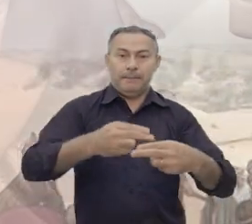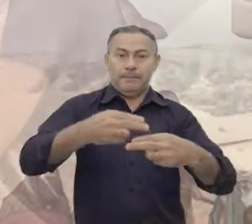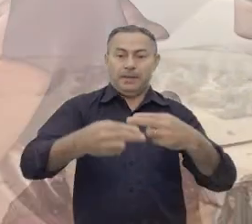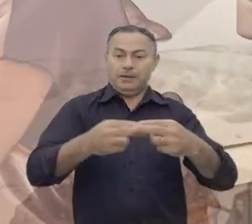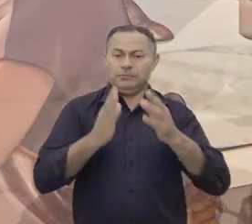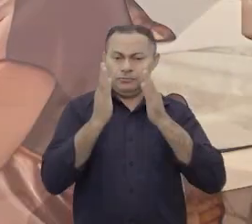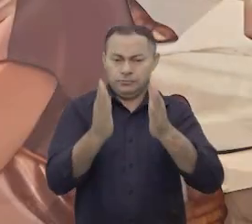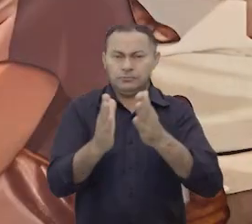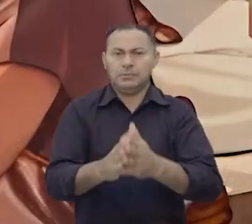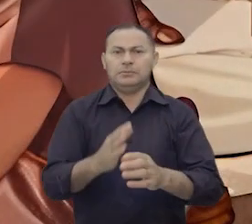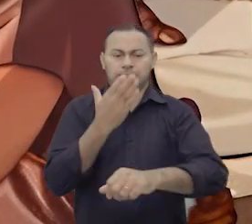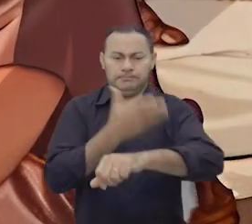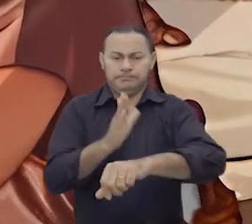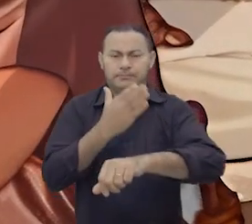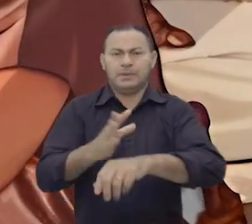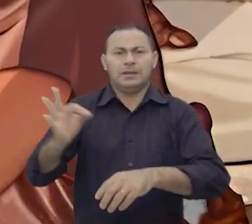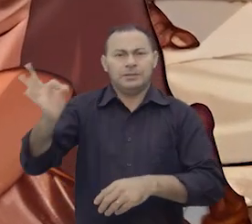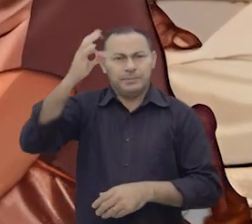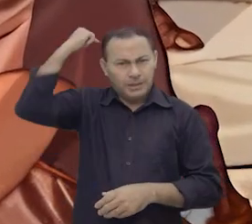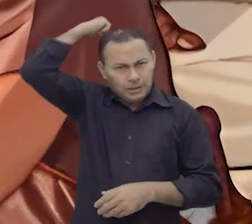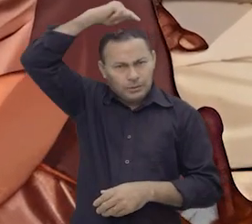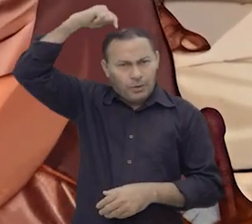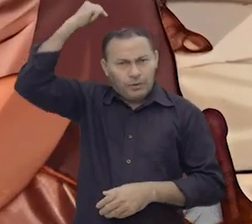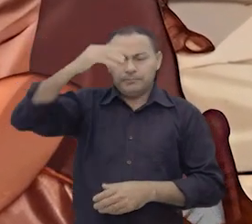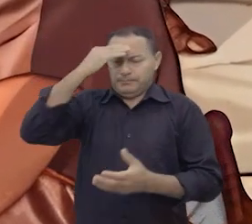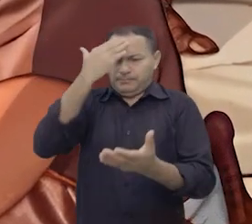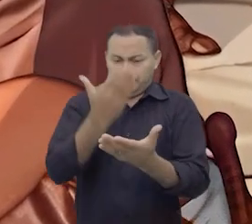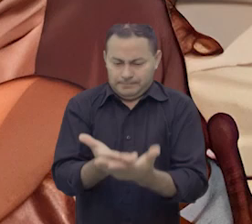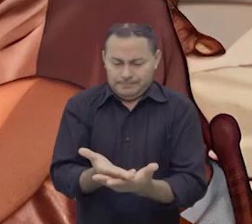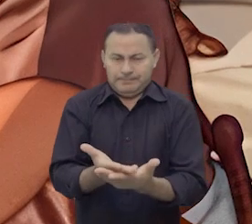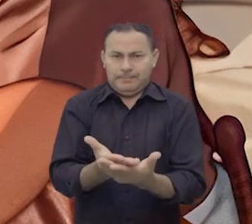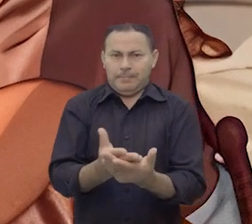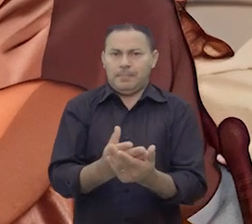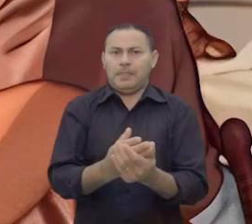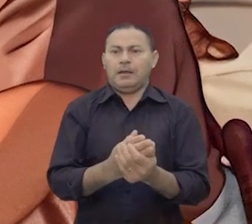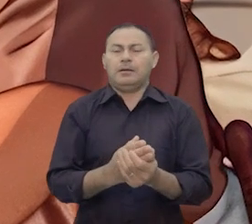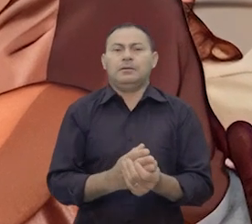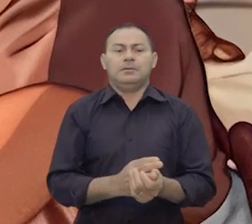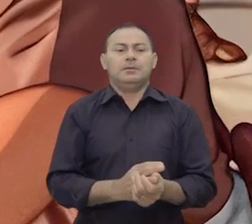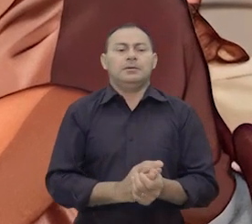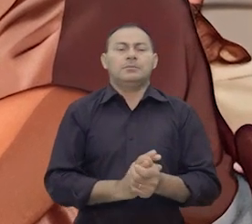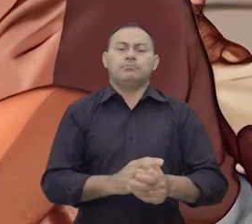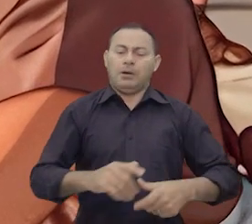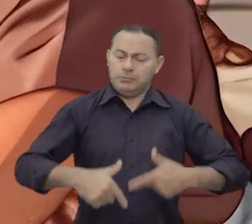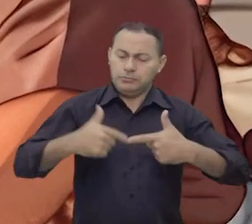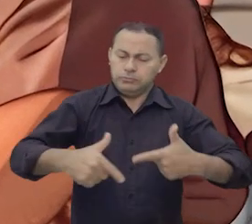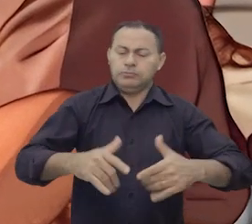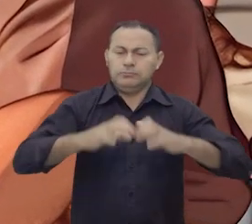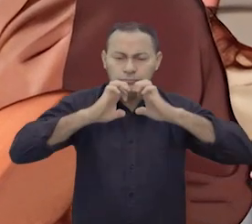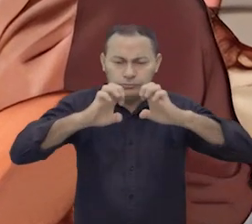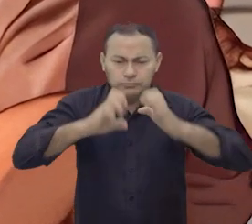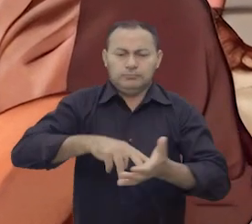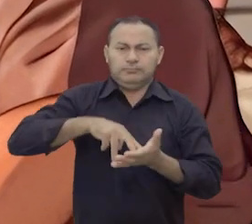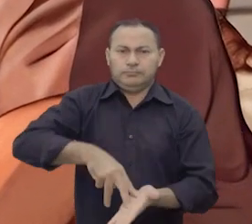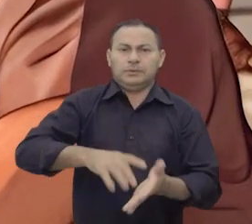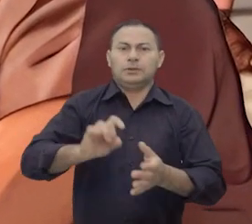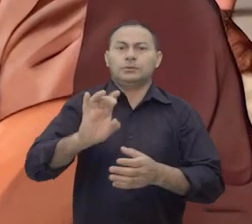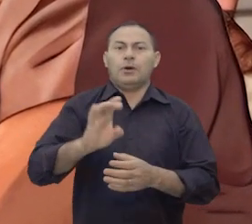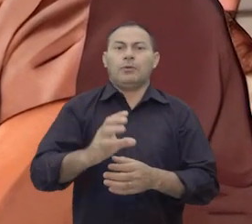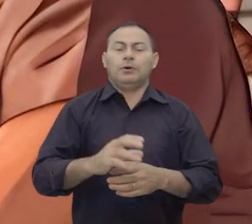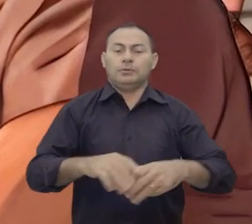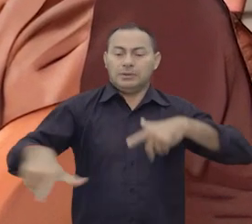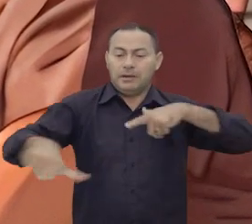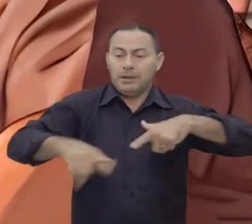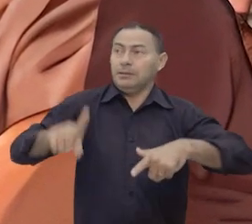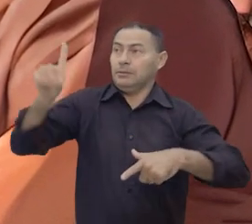Deus. Neemias era o executor espiritual. Ele acreditava em pôr a mão na massa e só parar quando a obra